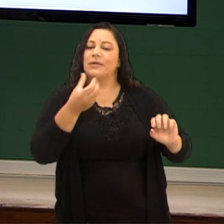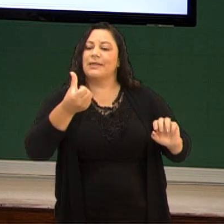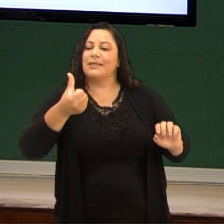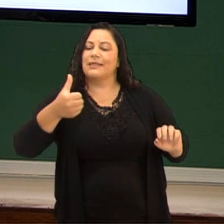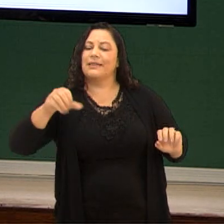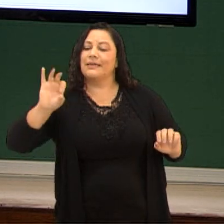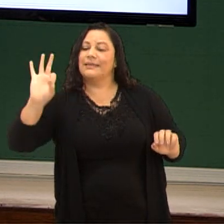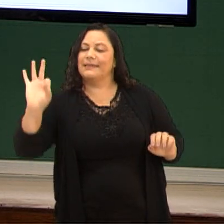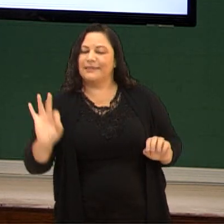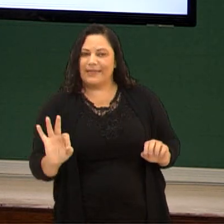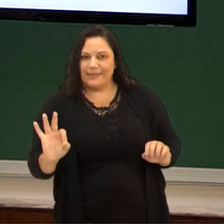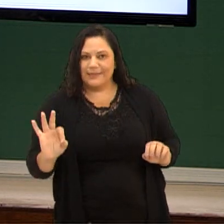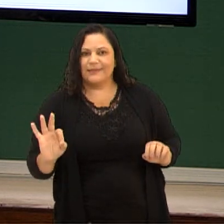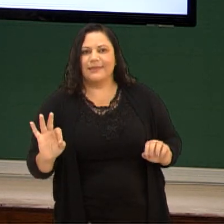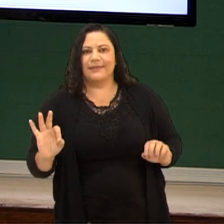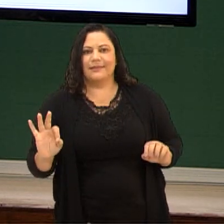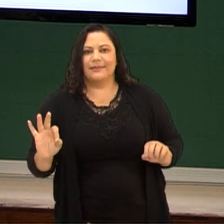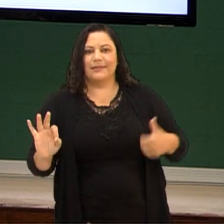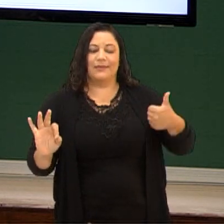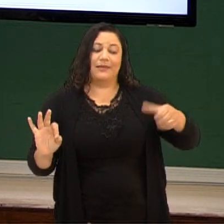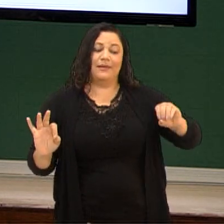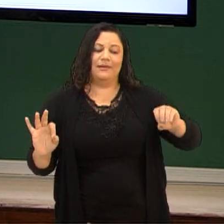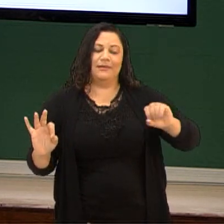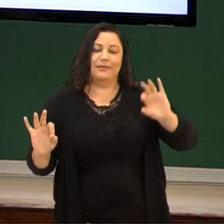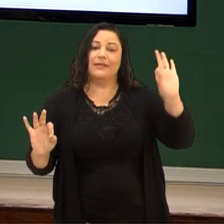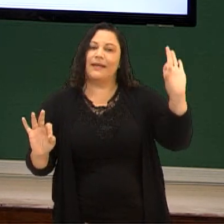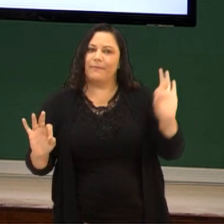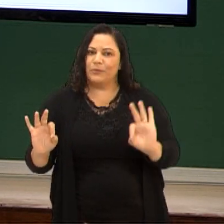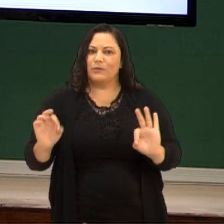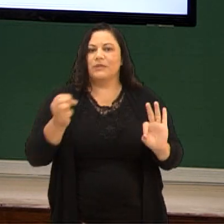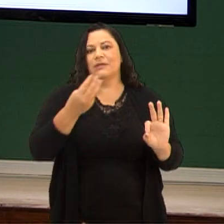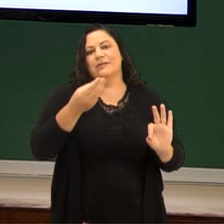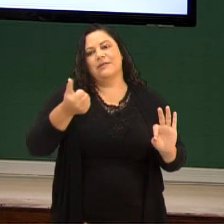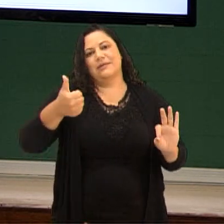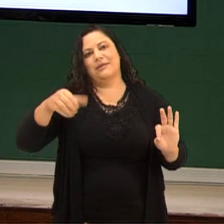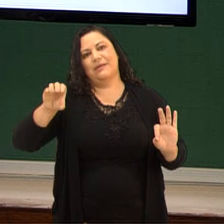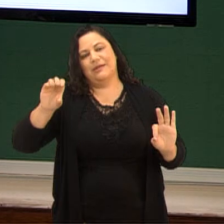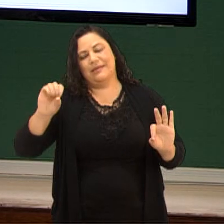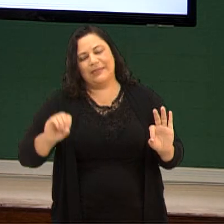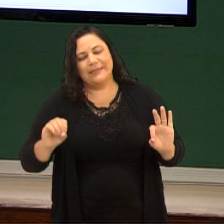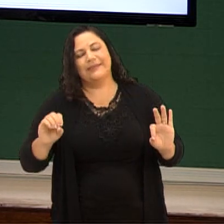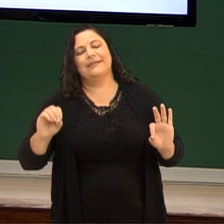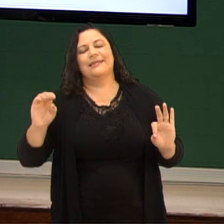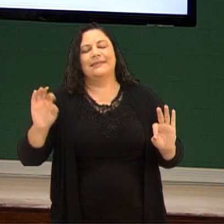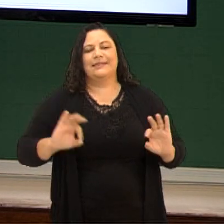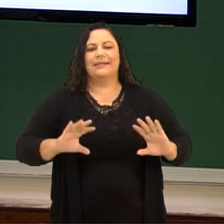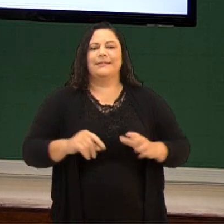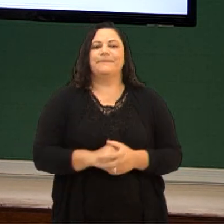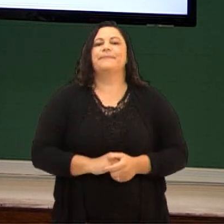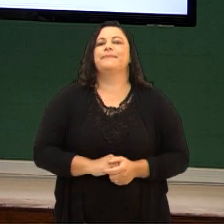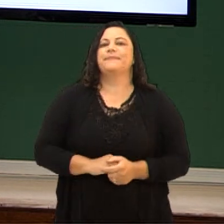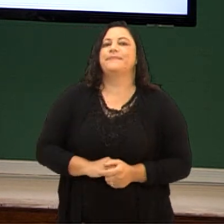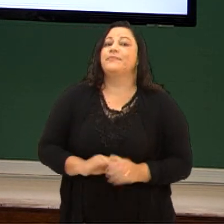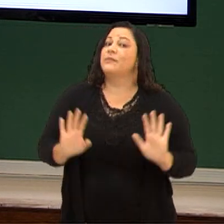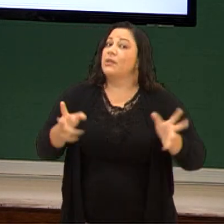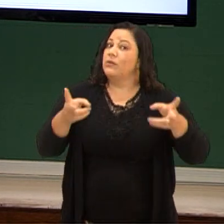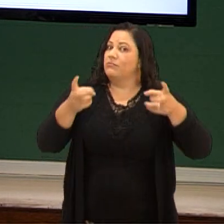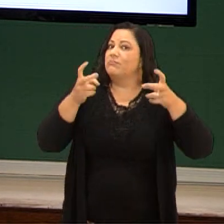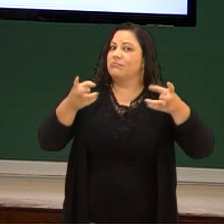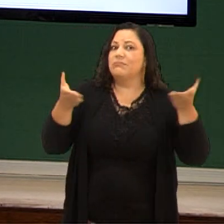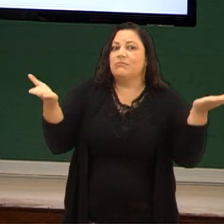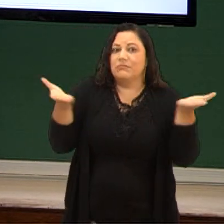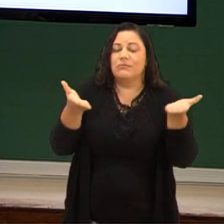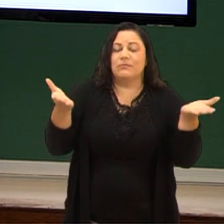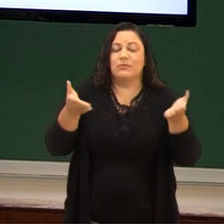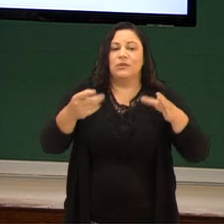quê? 360 graus, que é a volta completa, conforme já verificamos hoje. Então, quer dizer que a